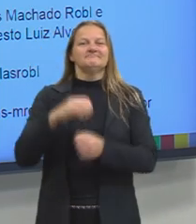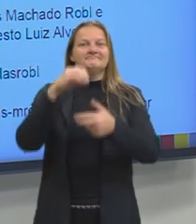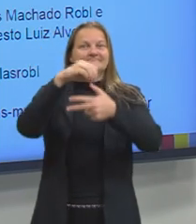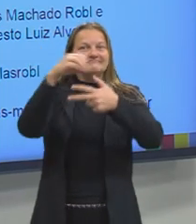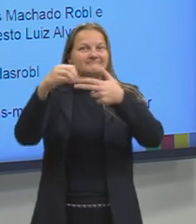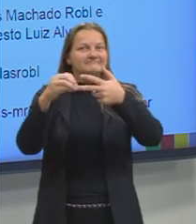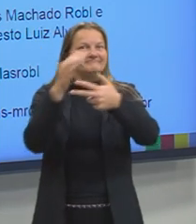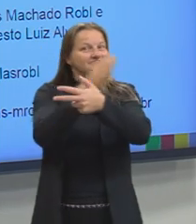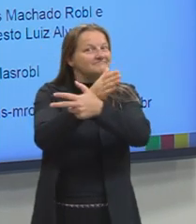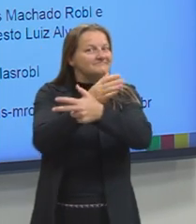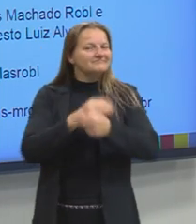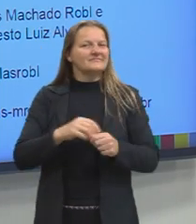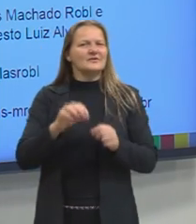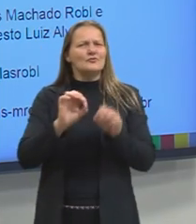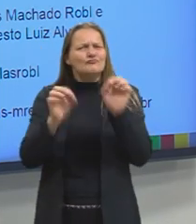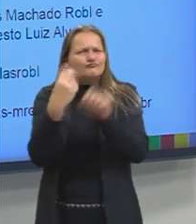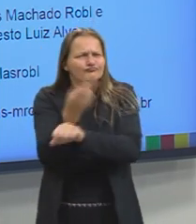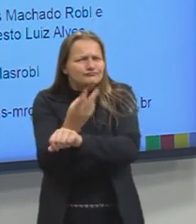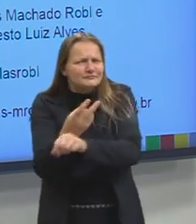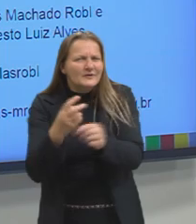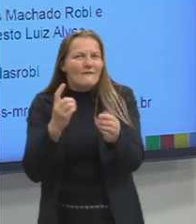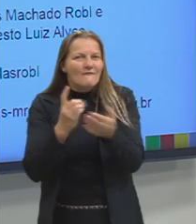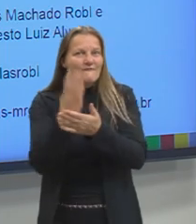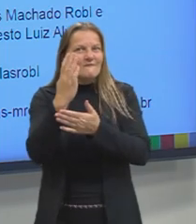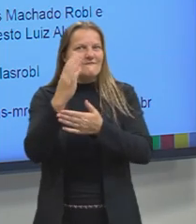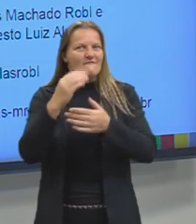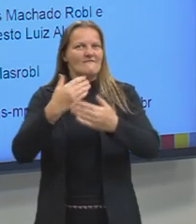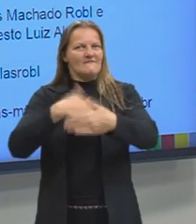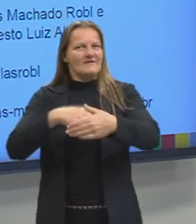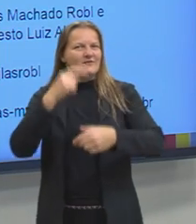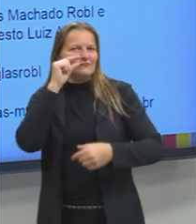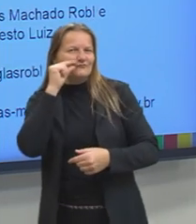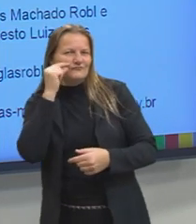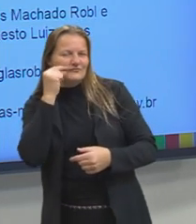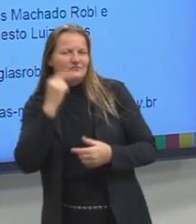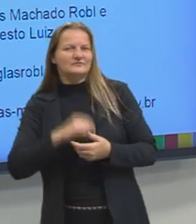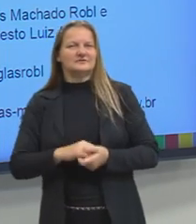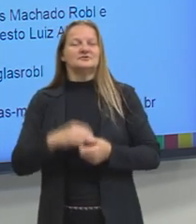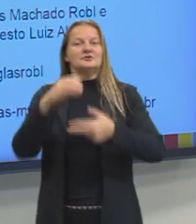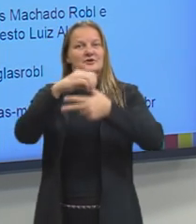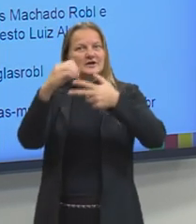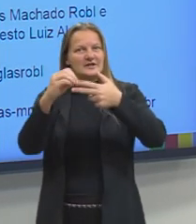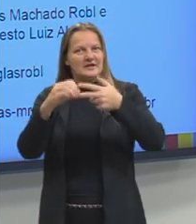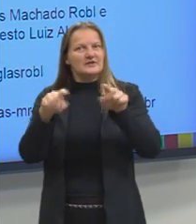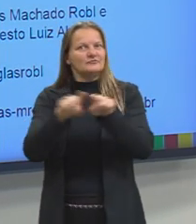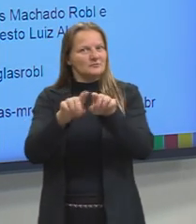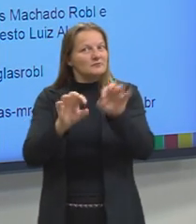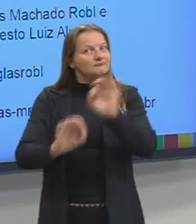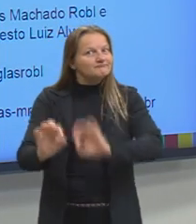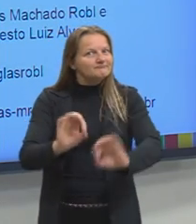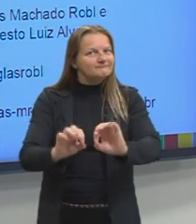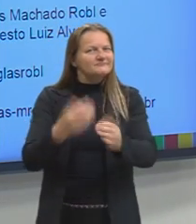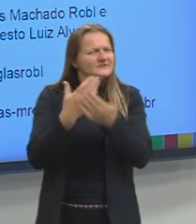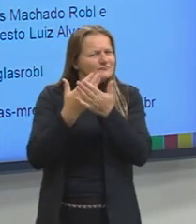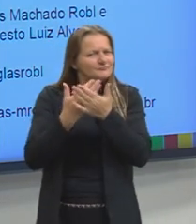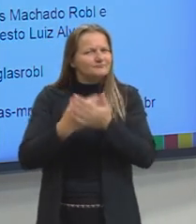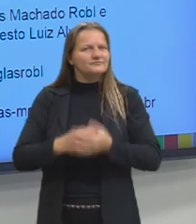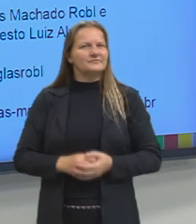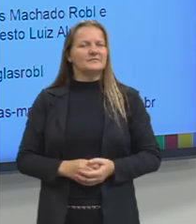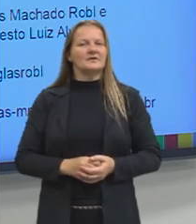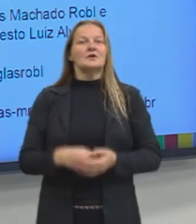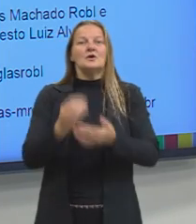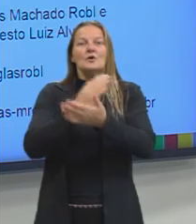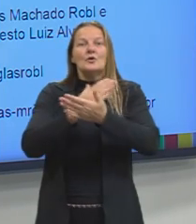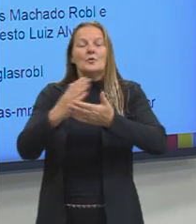busca da tua vaga na universidade para isso a gente tem que ir passar pelo Enem e vamos se preparar certo então como